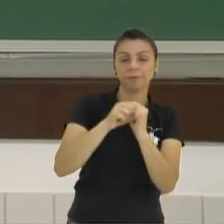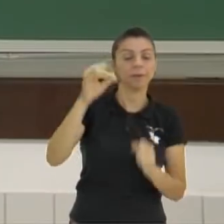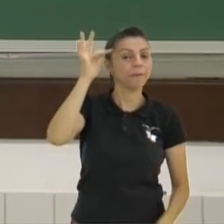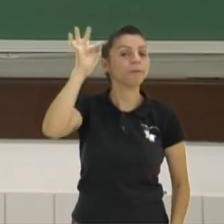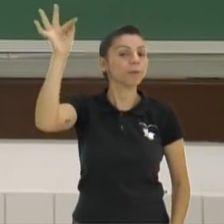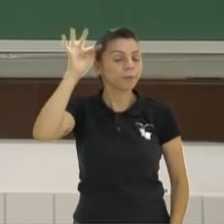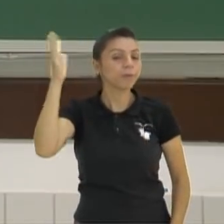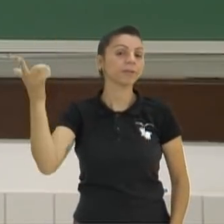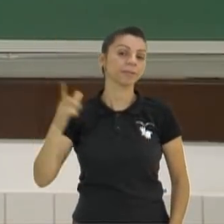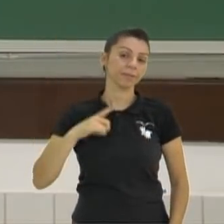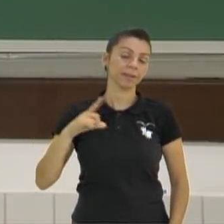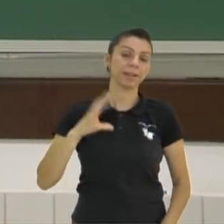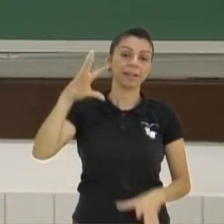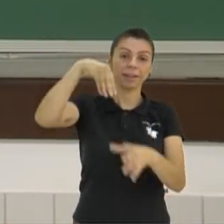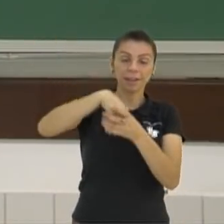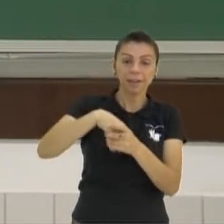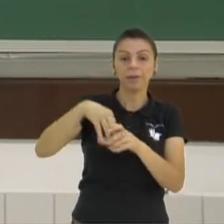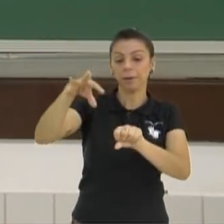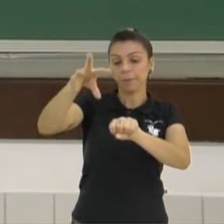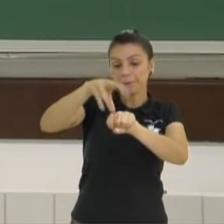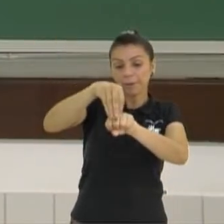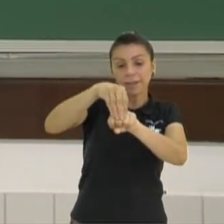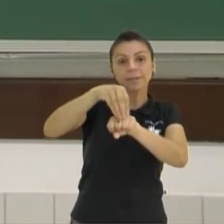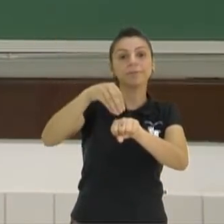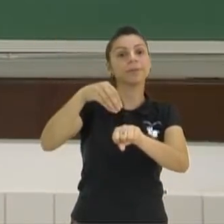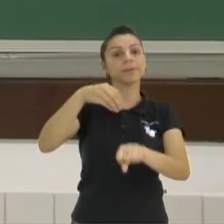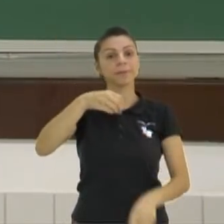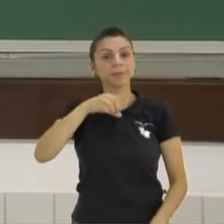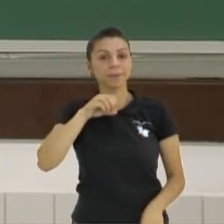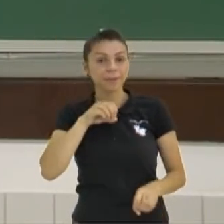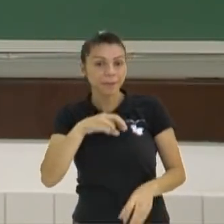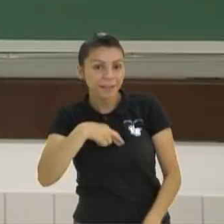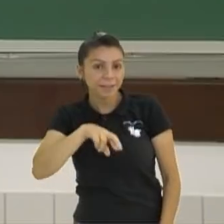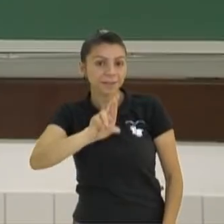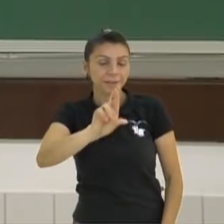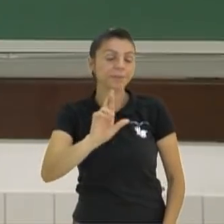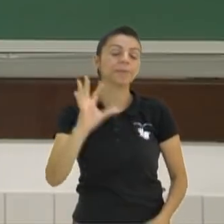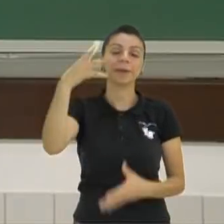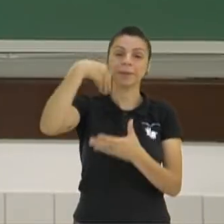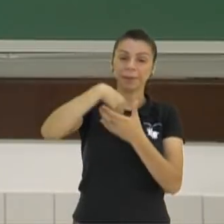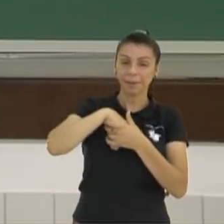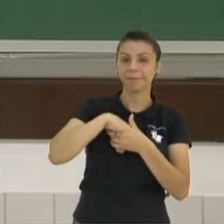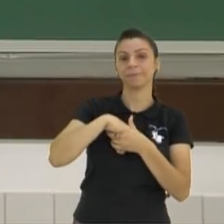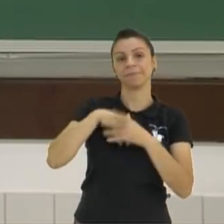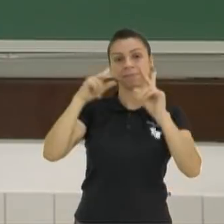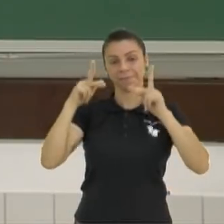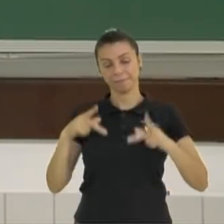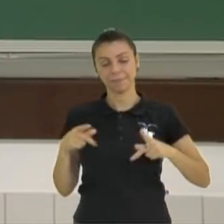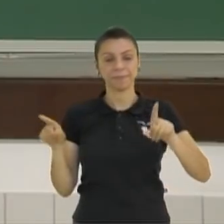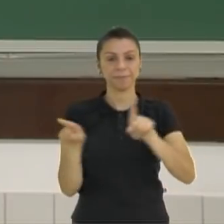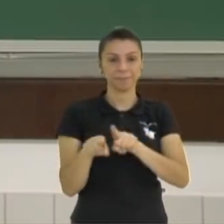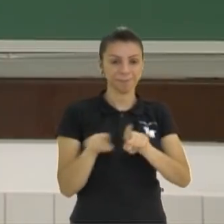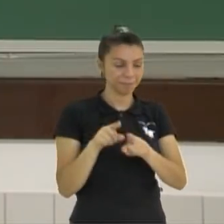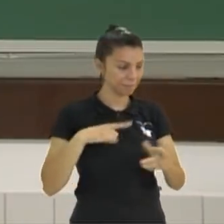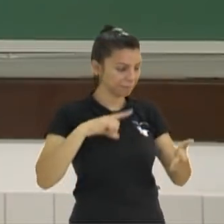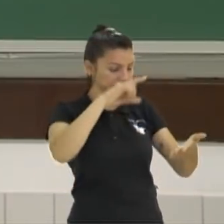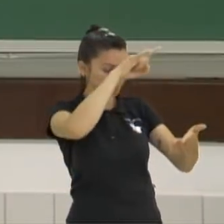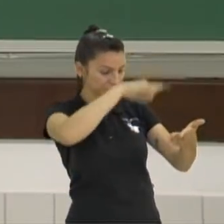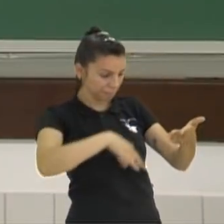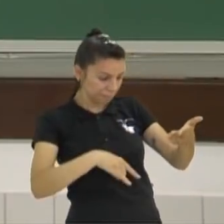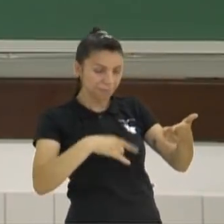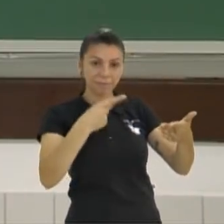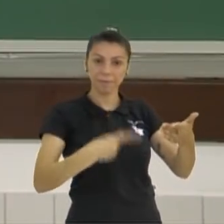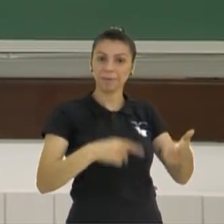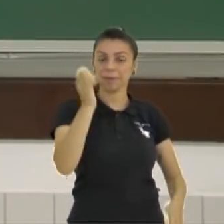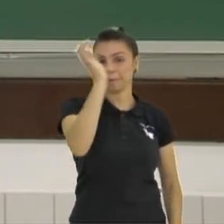dentro disso o conhecimento religioso. Faz parte da humanidade. E segundo alguns documentos que nós temos no Brasil,